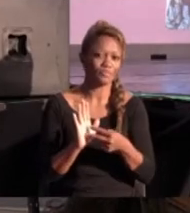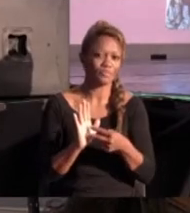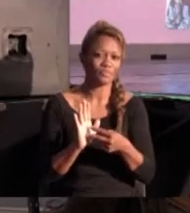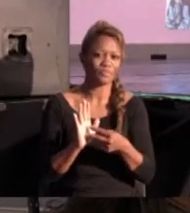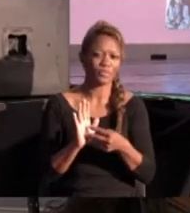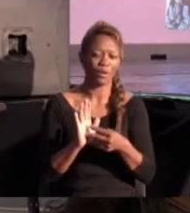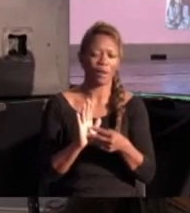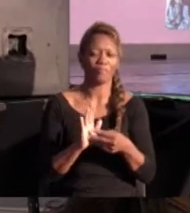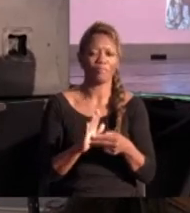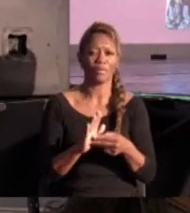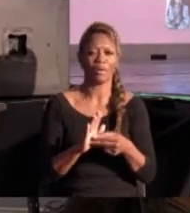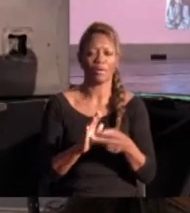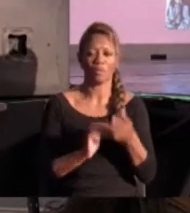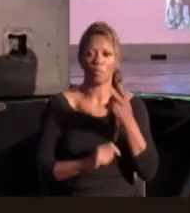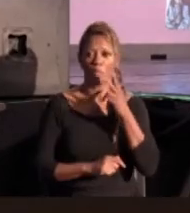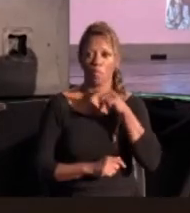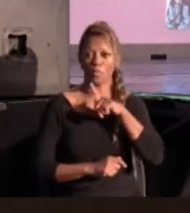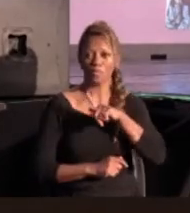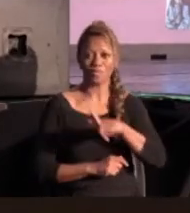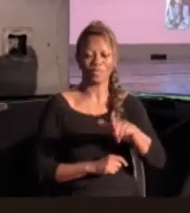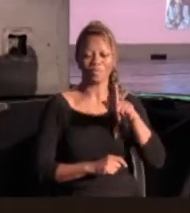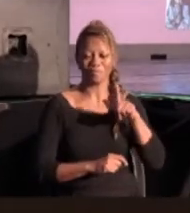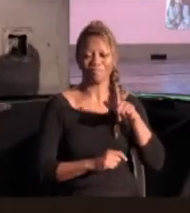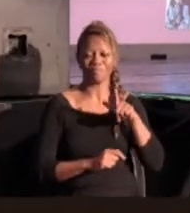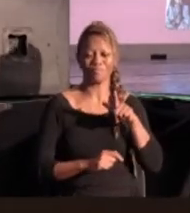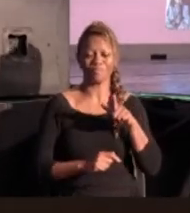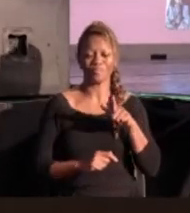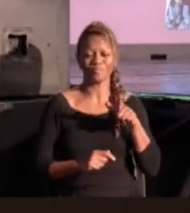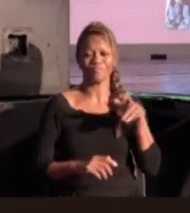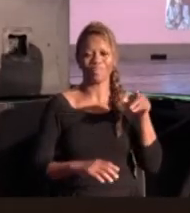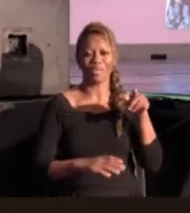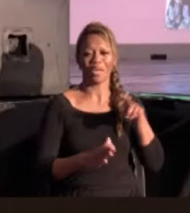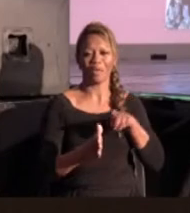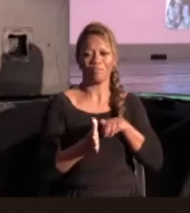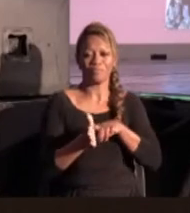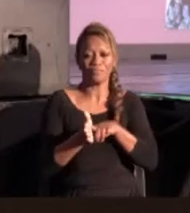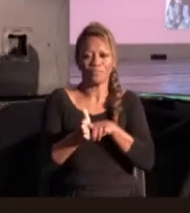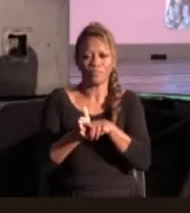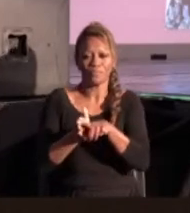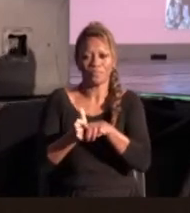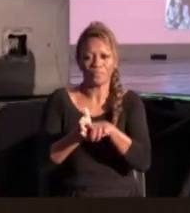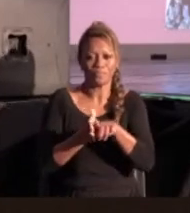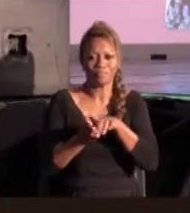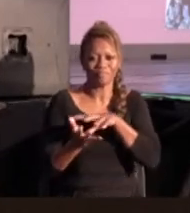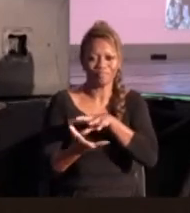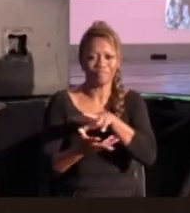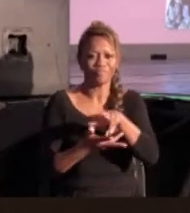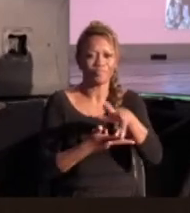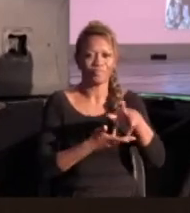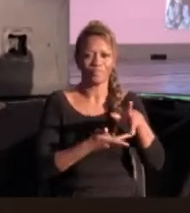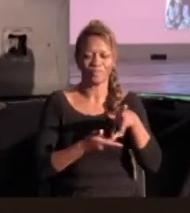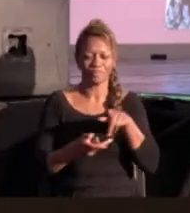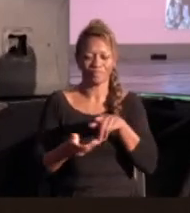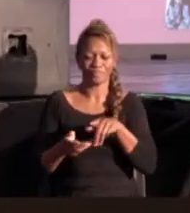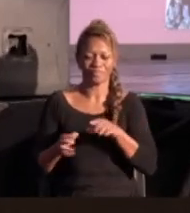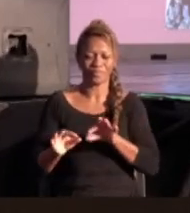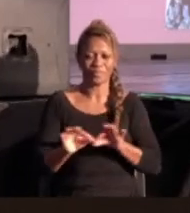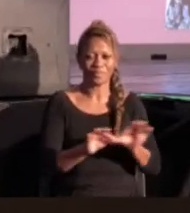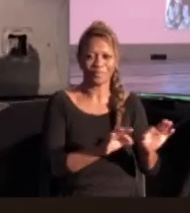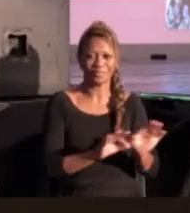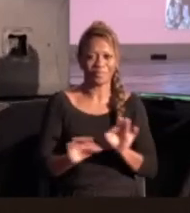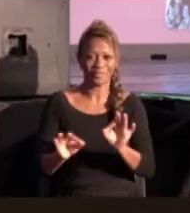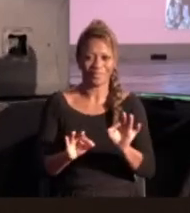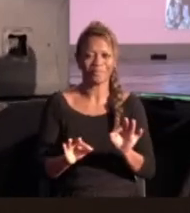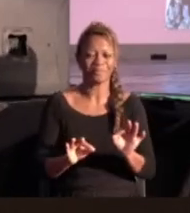mundo seria a visão. Então, a partir disso, nós organizamos o mundo a partir de